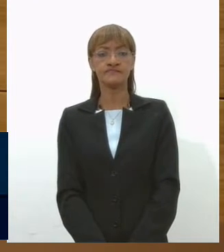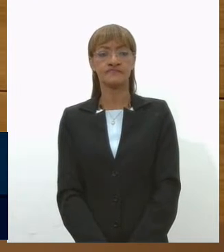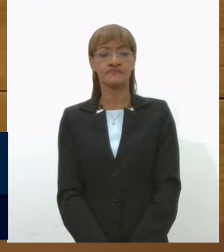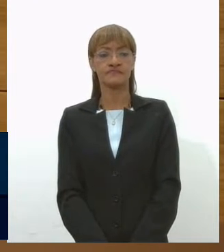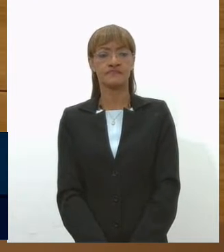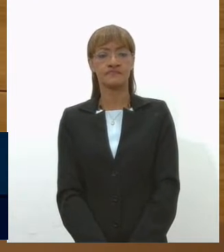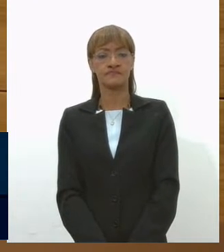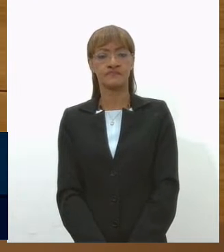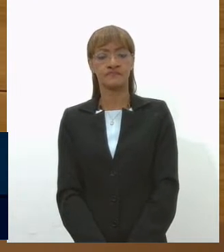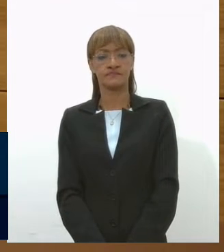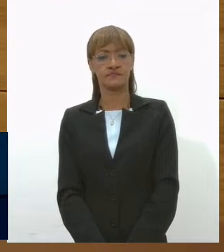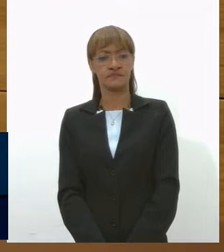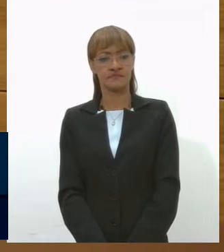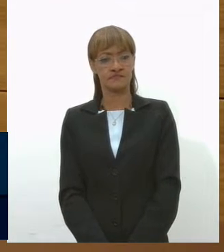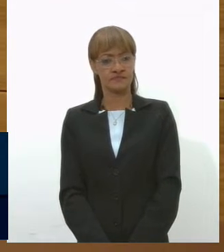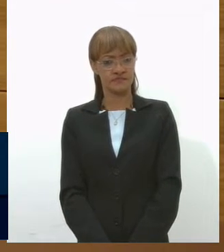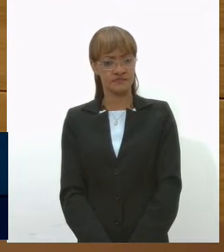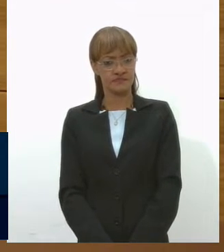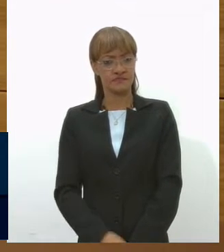Ofício externo de número